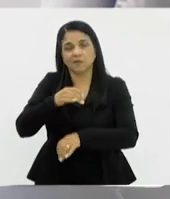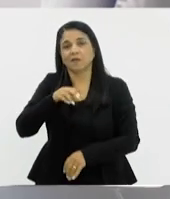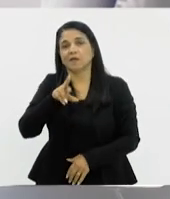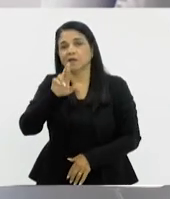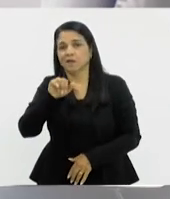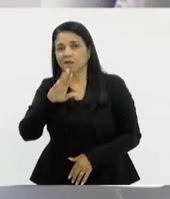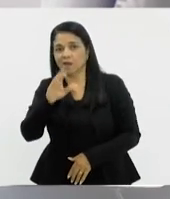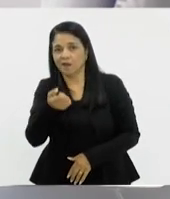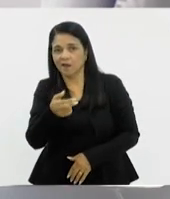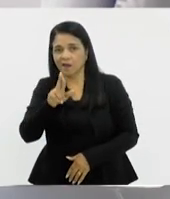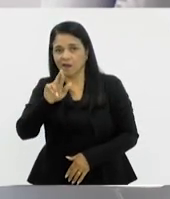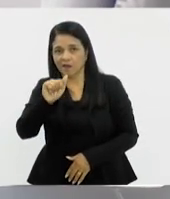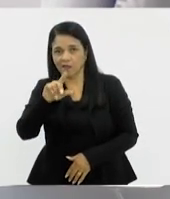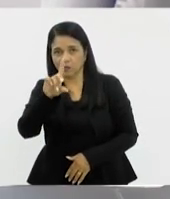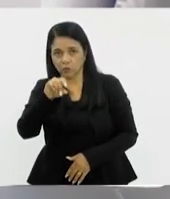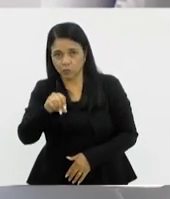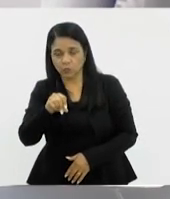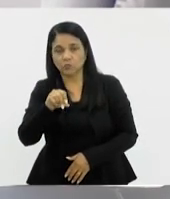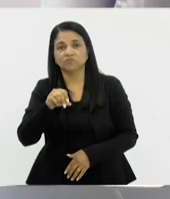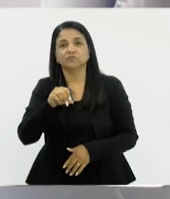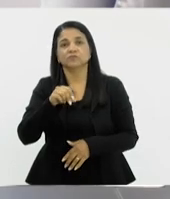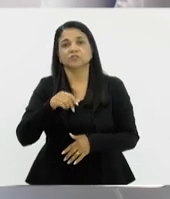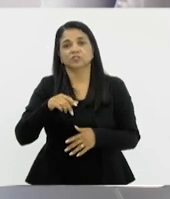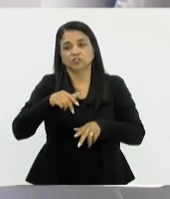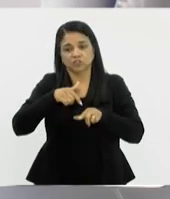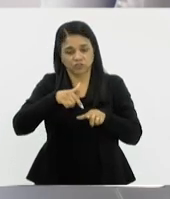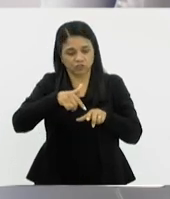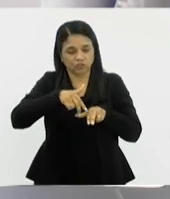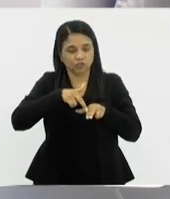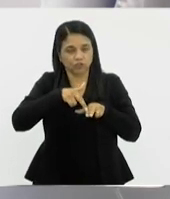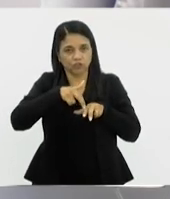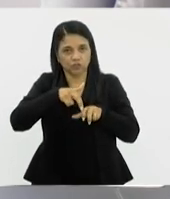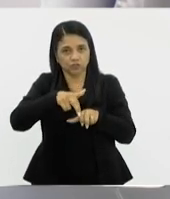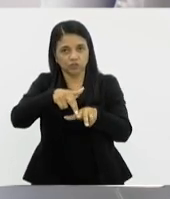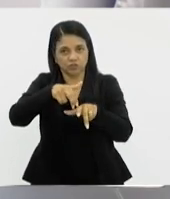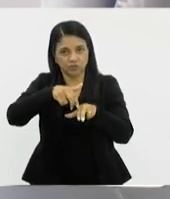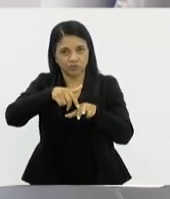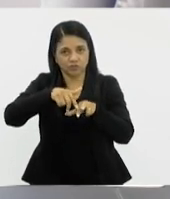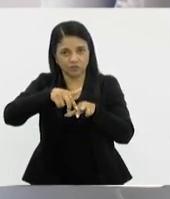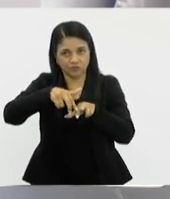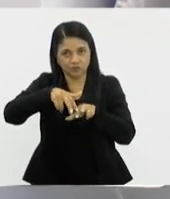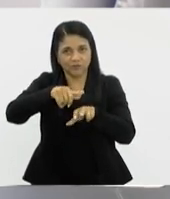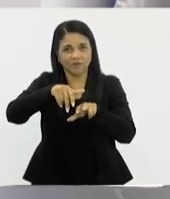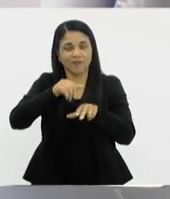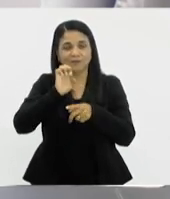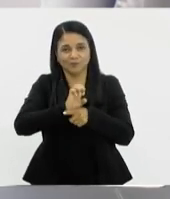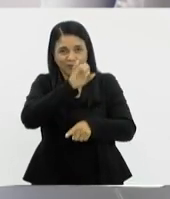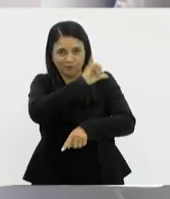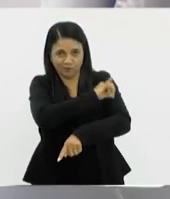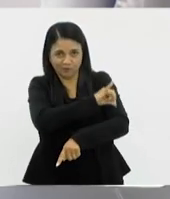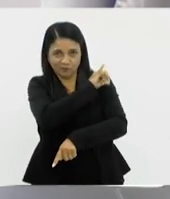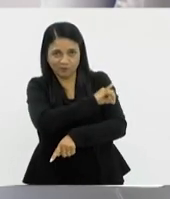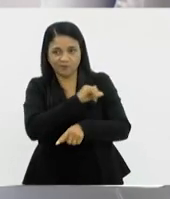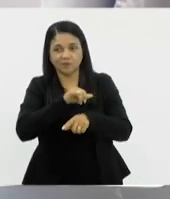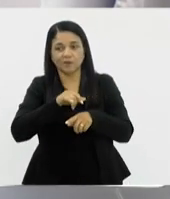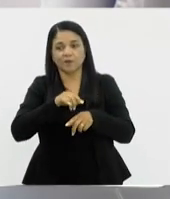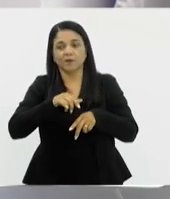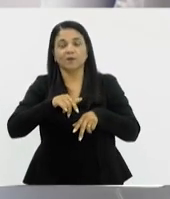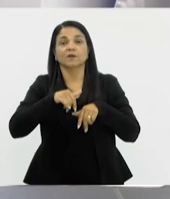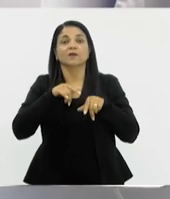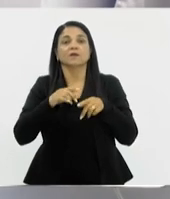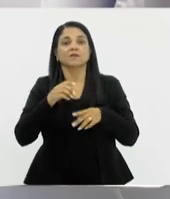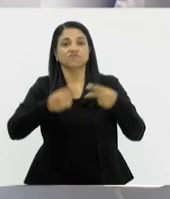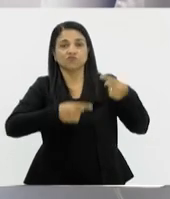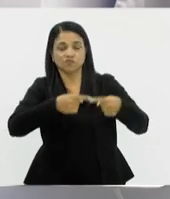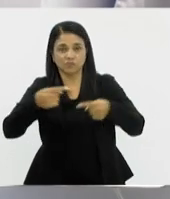Silveira, a Praça do Skate, em Nova Iguaçu, município do Estado do Rio de Janeiro. O parecer é pela constitucionalidade com emendas. Em